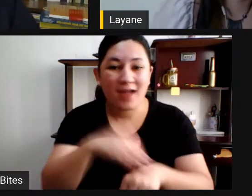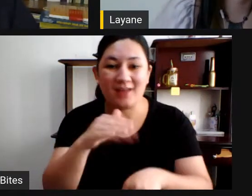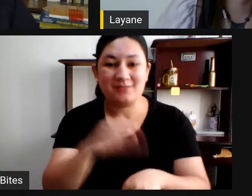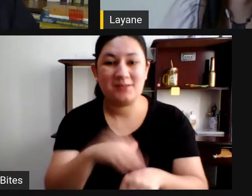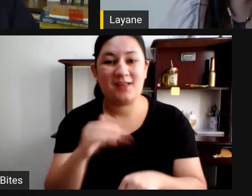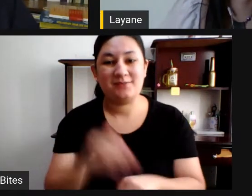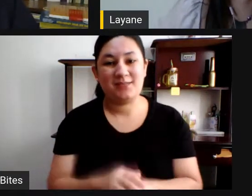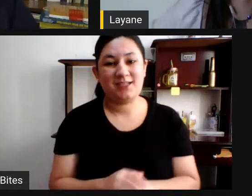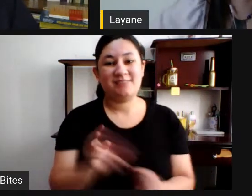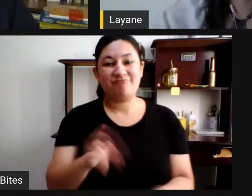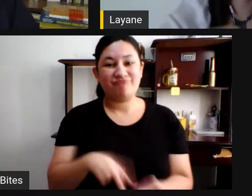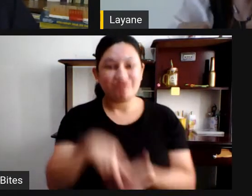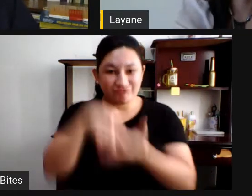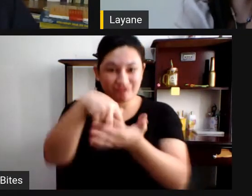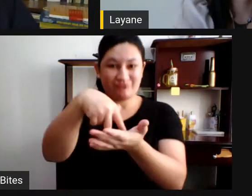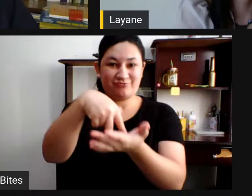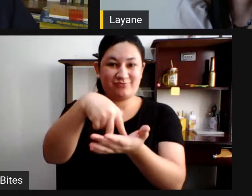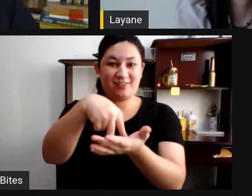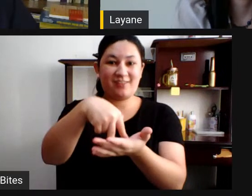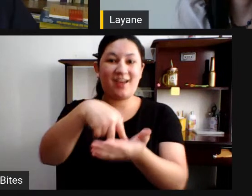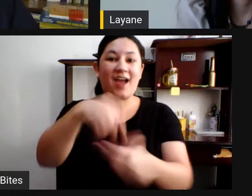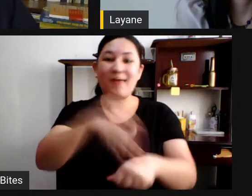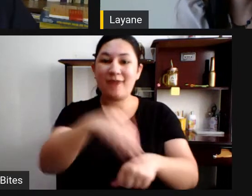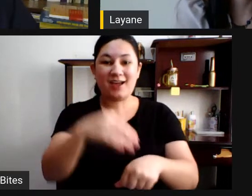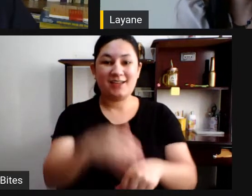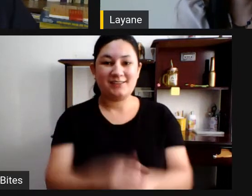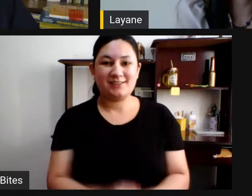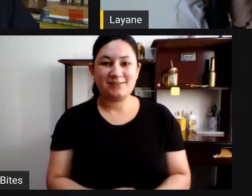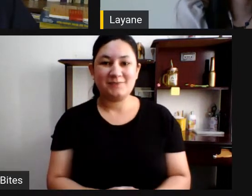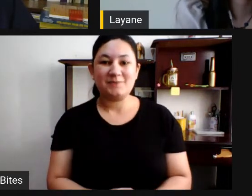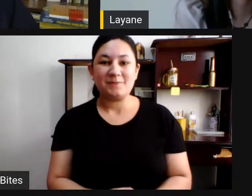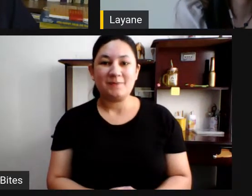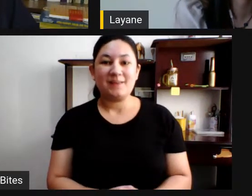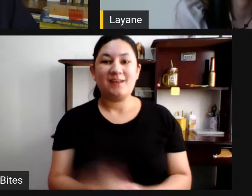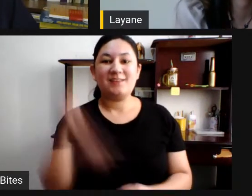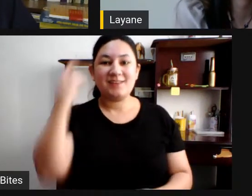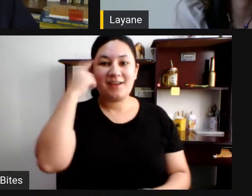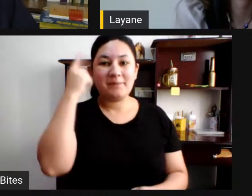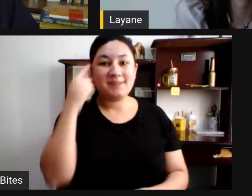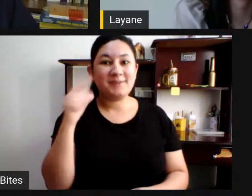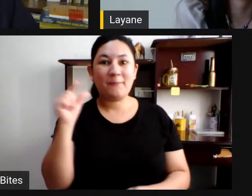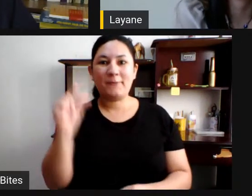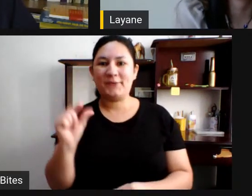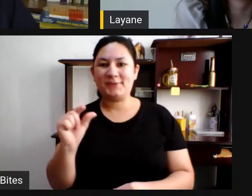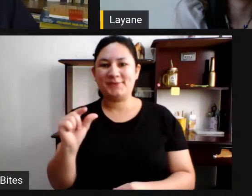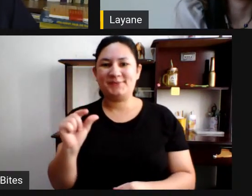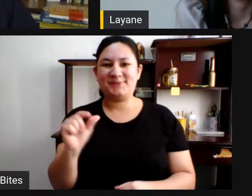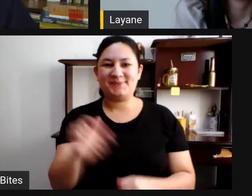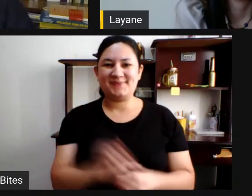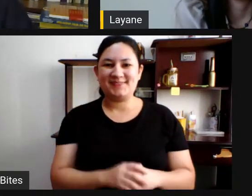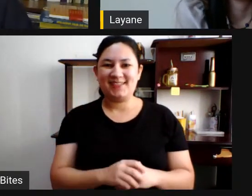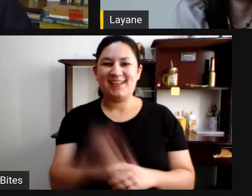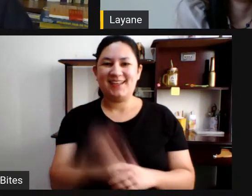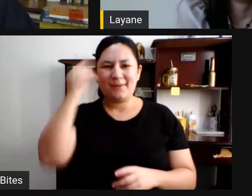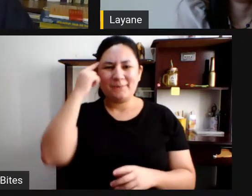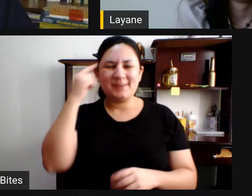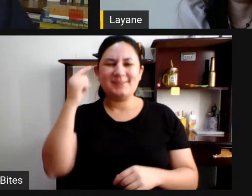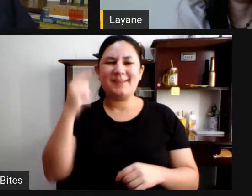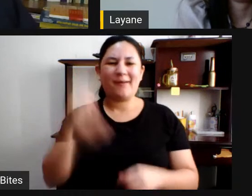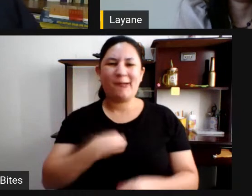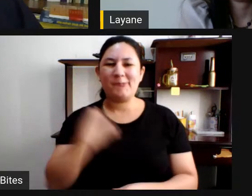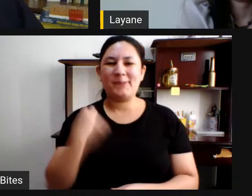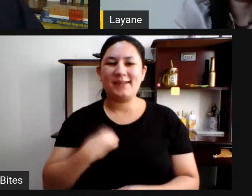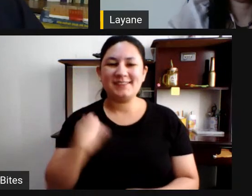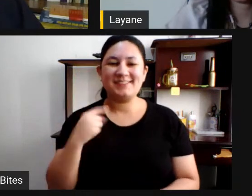colocado mais na cena na cena da linguística do século XIX é isso Manuel que você estava